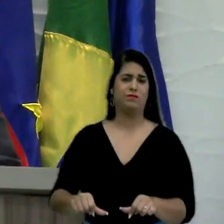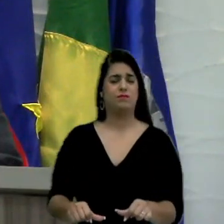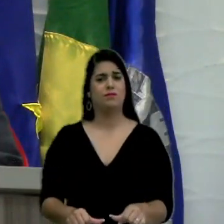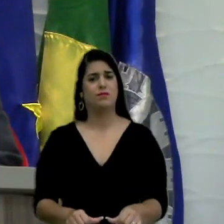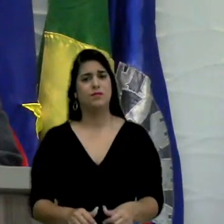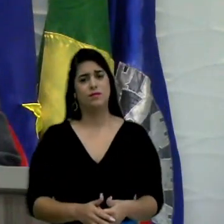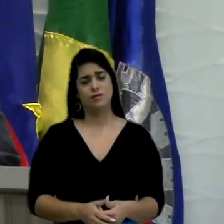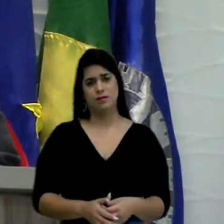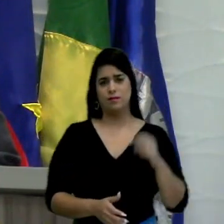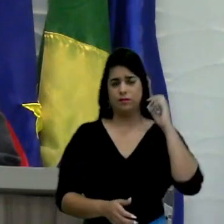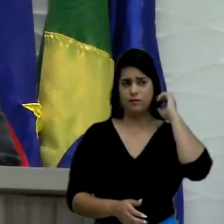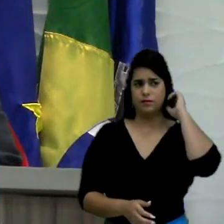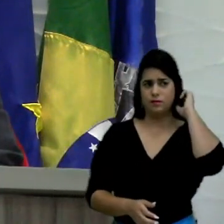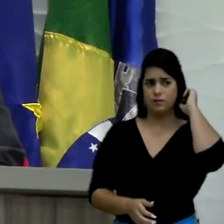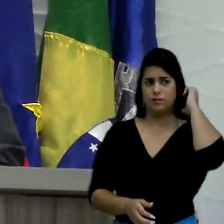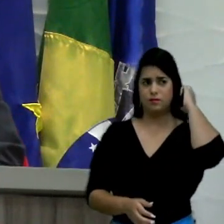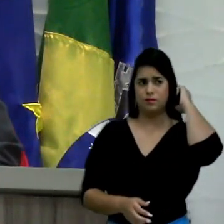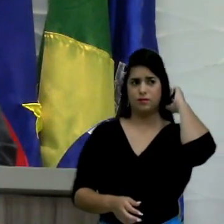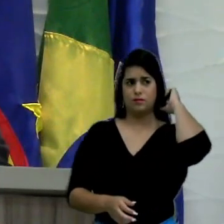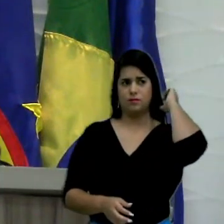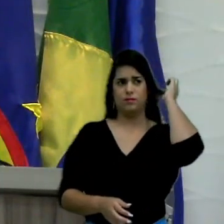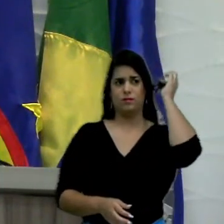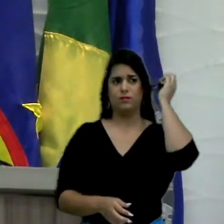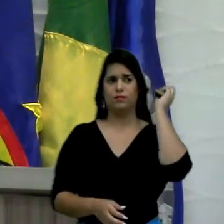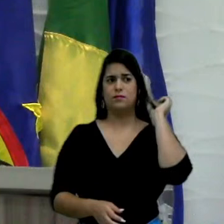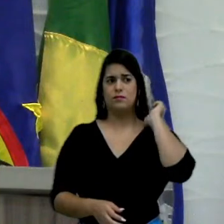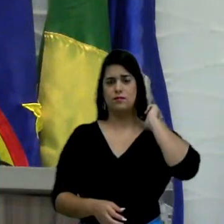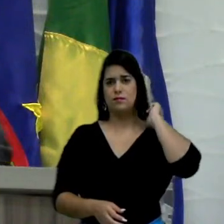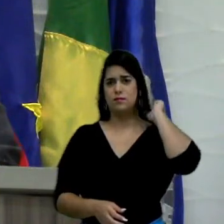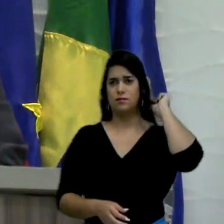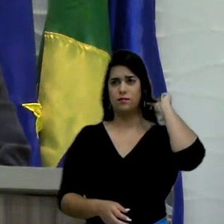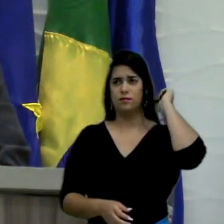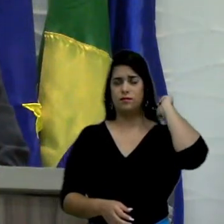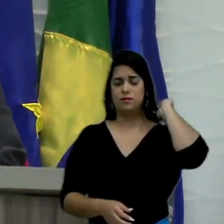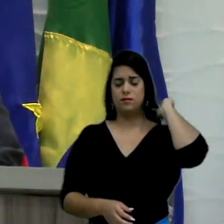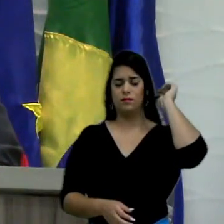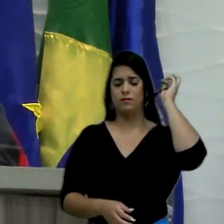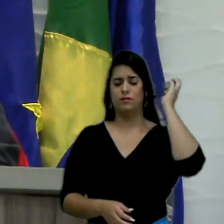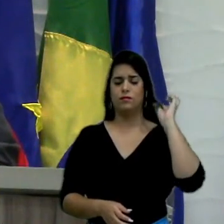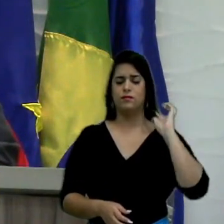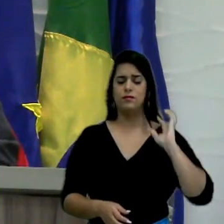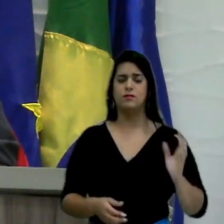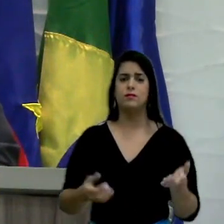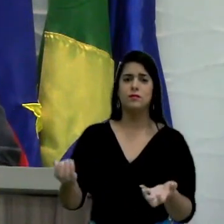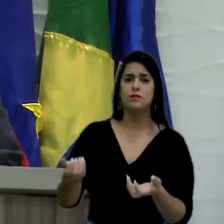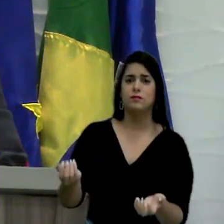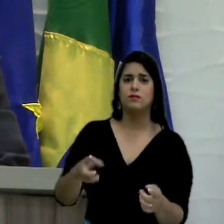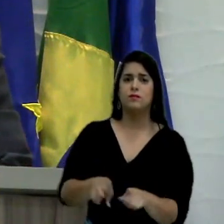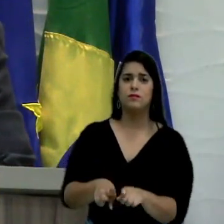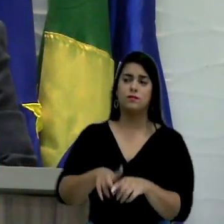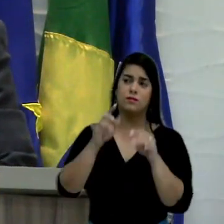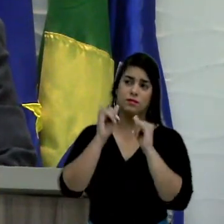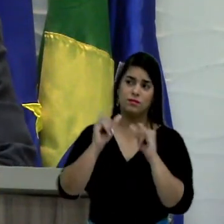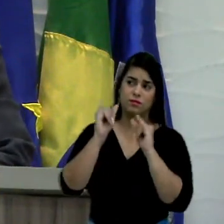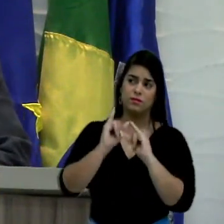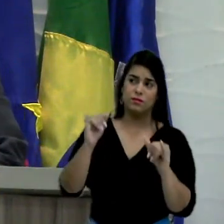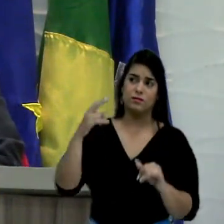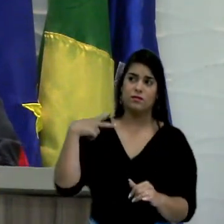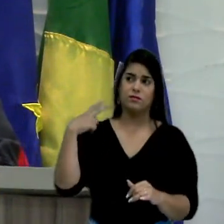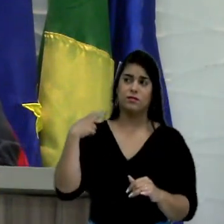Salgado, Jurubebe e Poeira. Queria aqui também dizer ao vereador Pachequinho